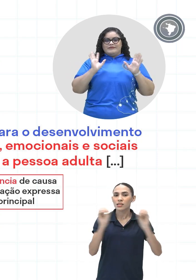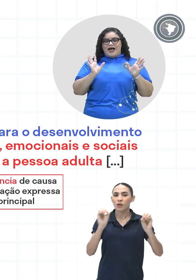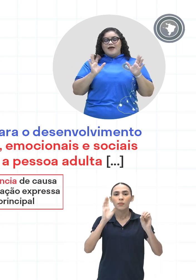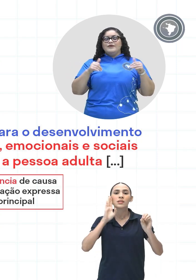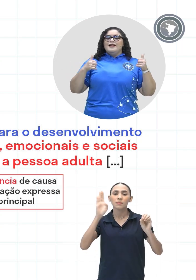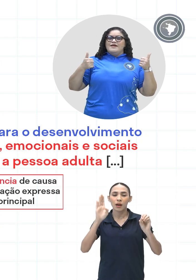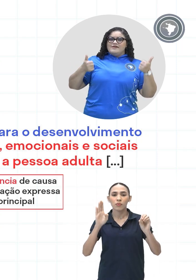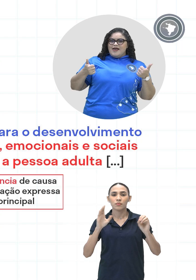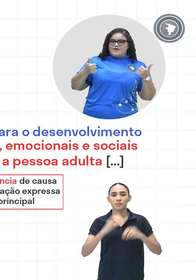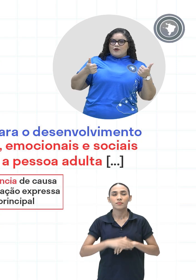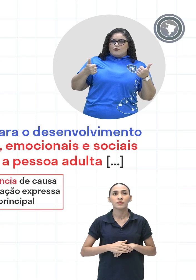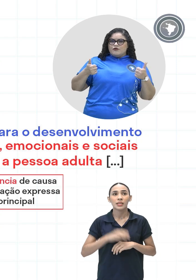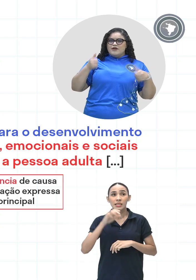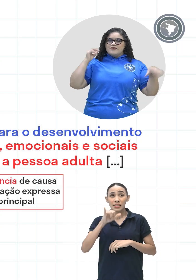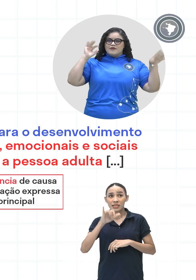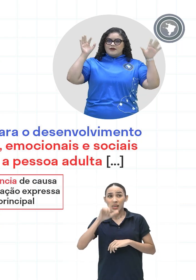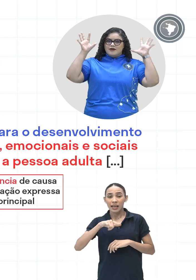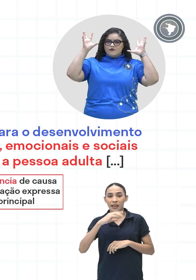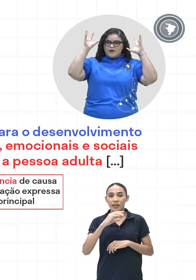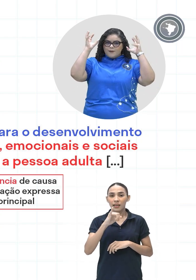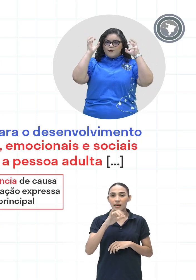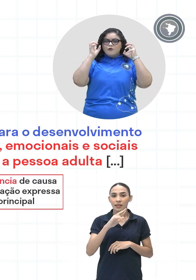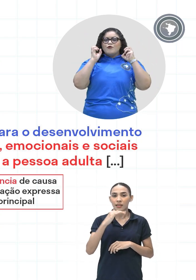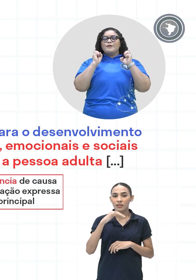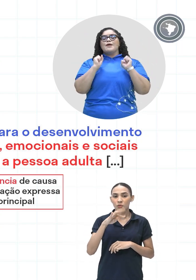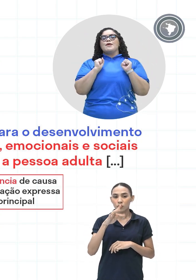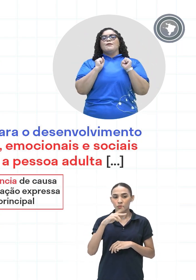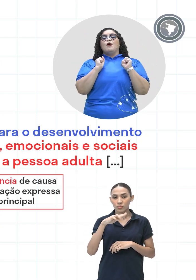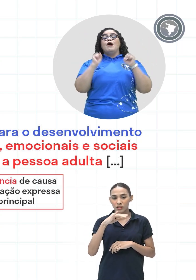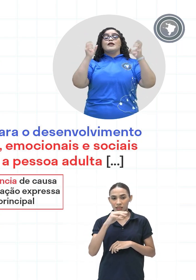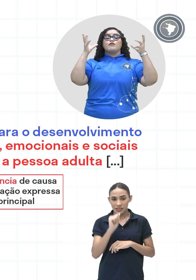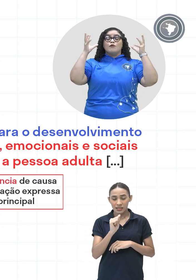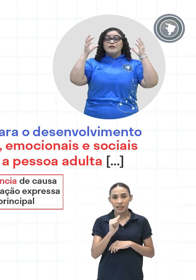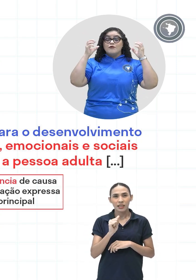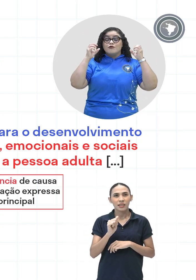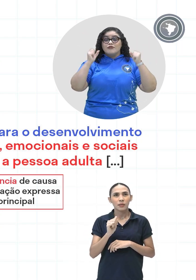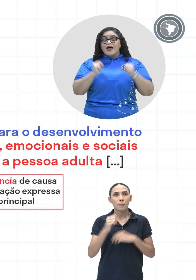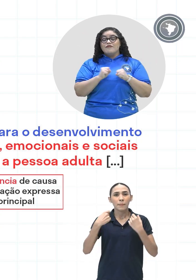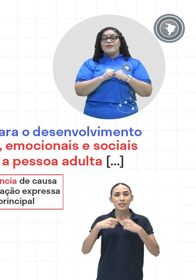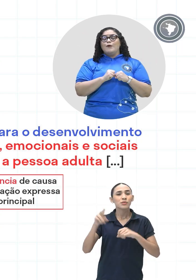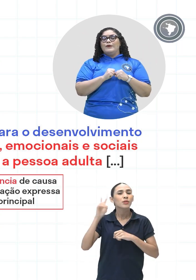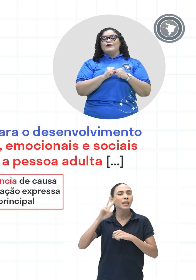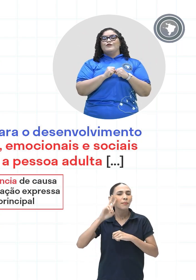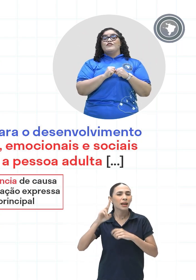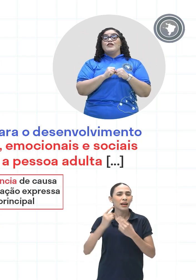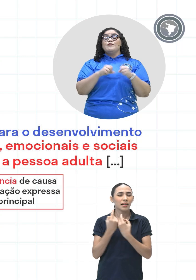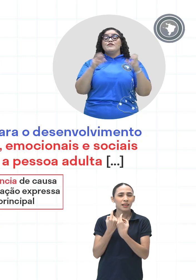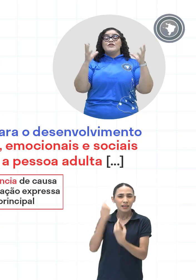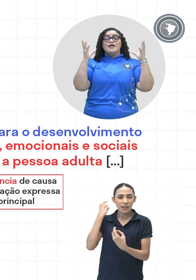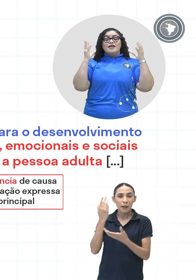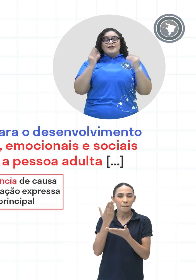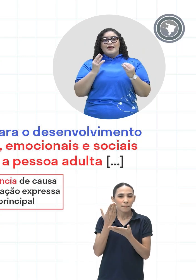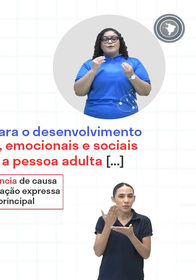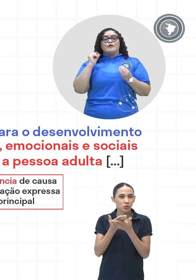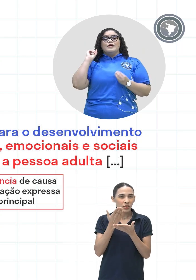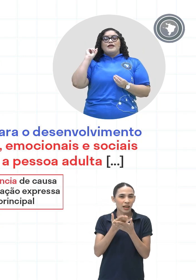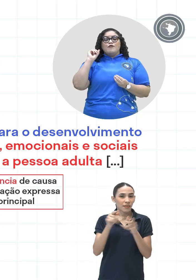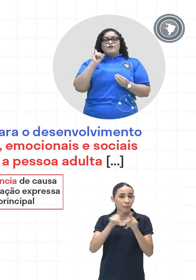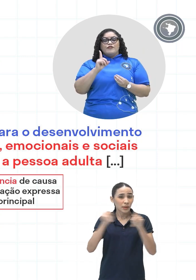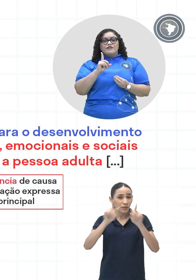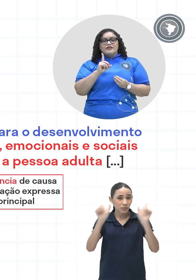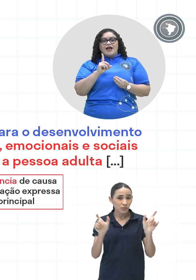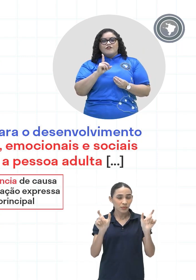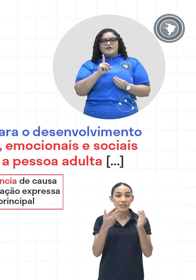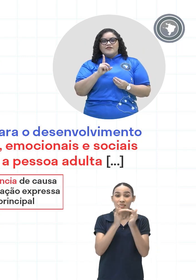principal, tá? Se é circunstância, eu já puxo a minha memória de quando eu estudava lá o período simples e lembro que